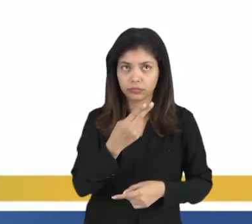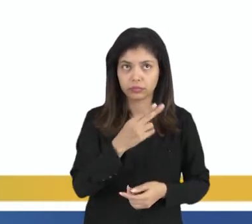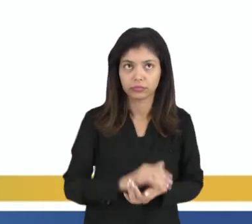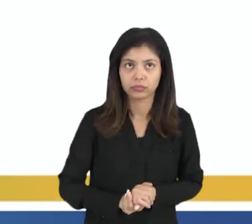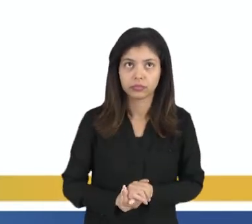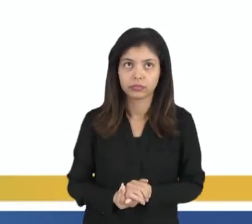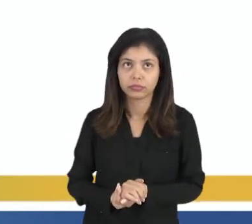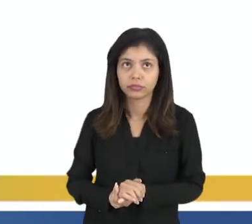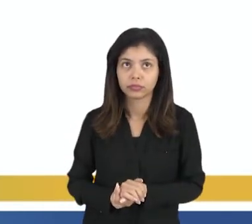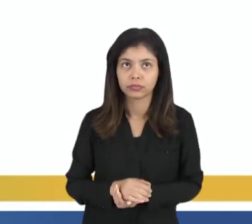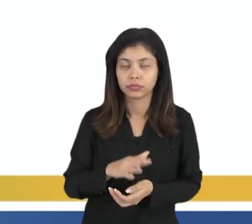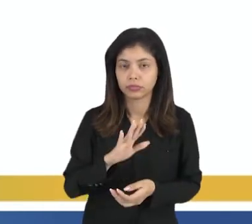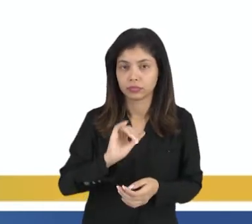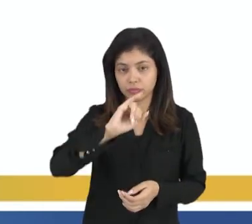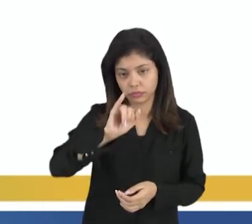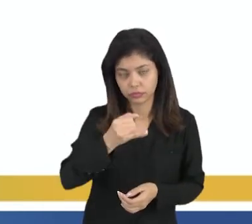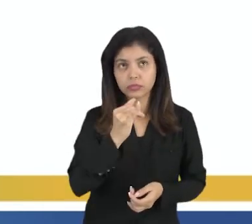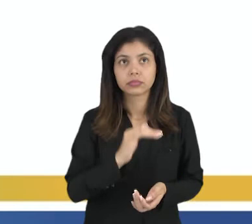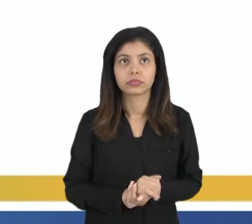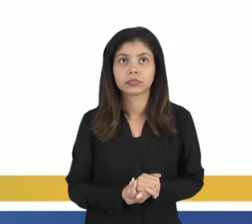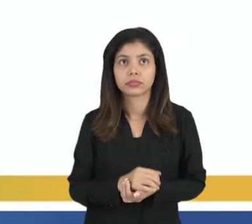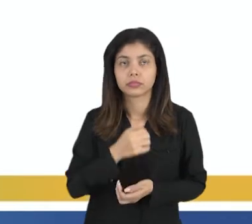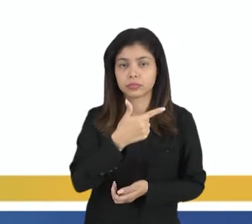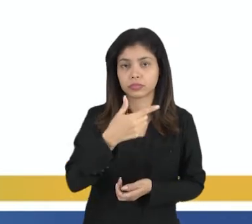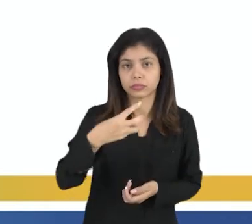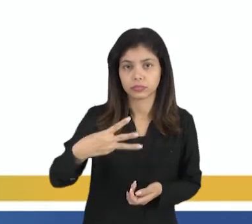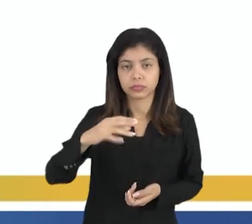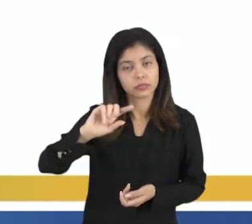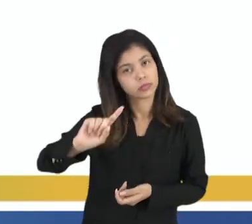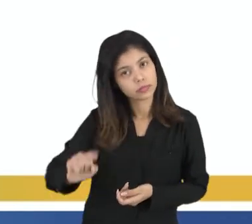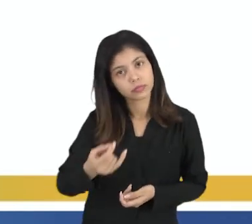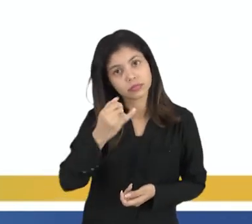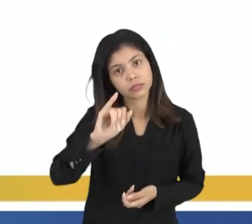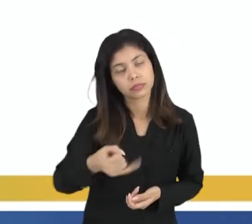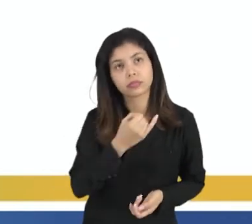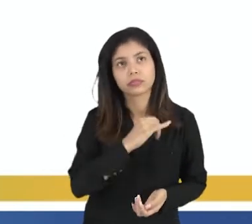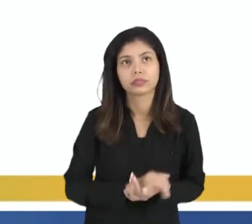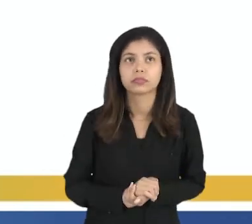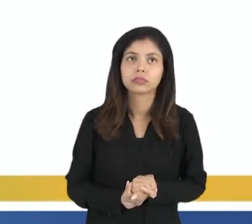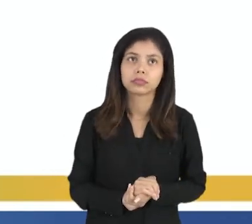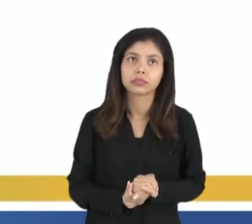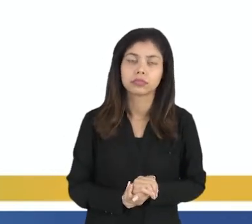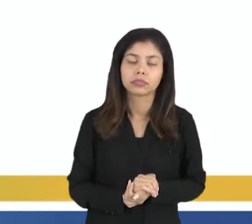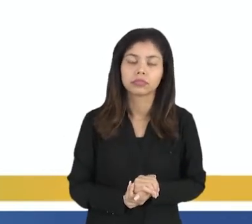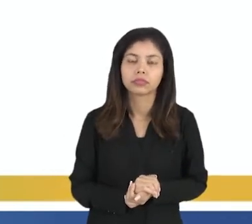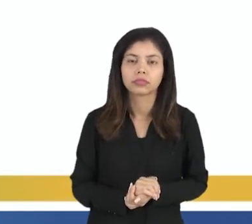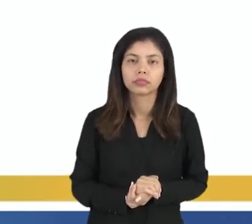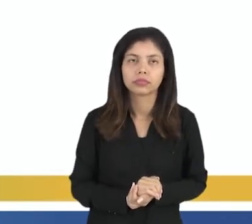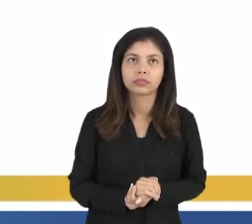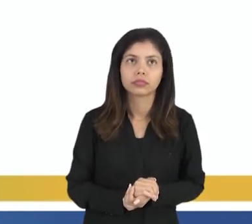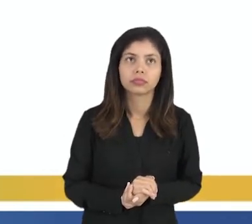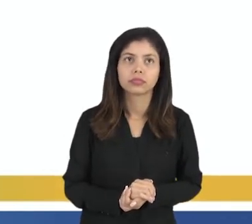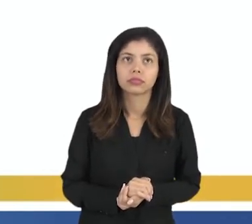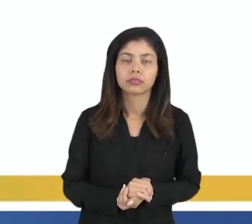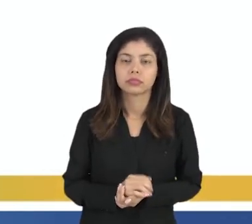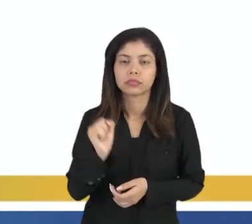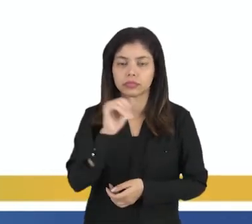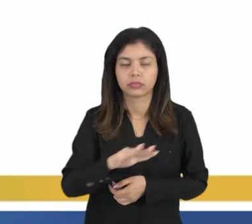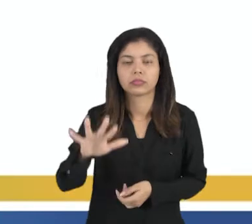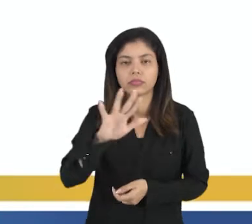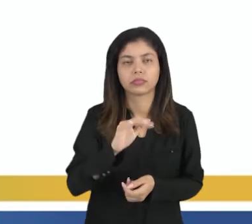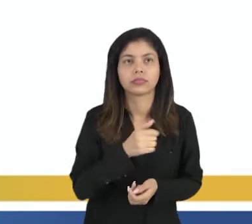12.000 joules. De lá está 12 kJ. E aqui, o calor fornecido